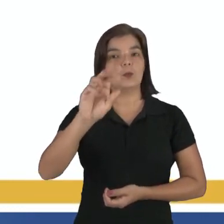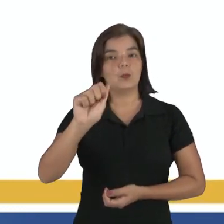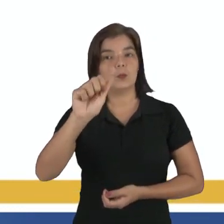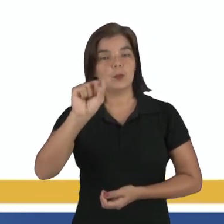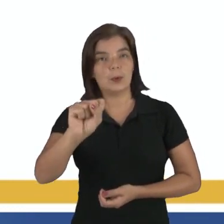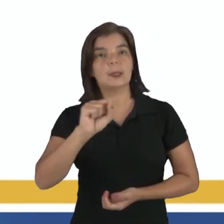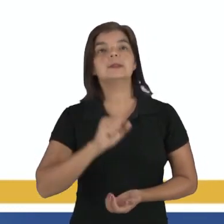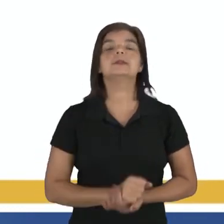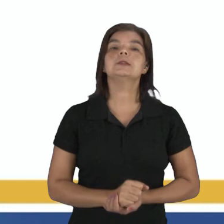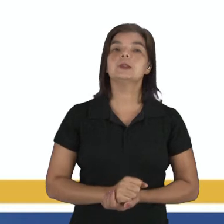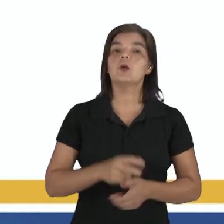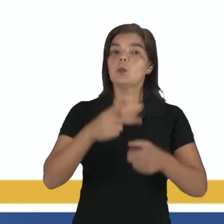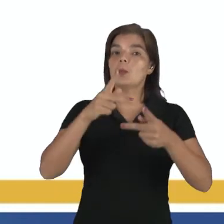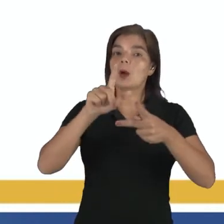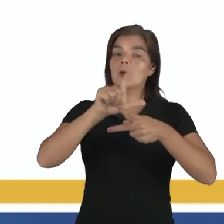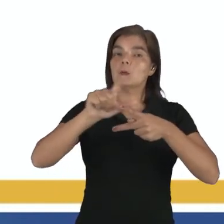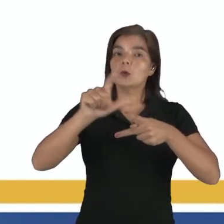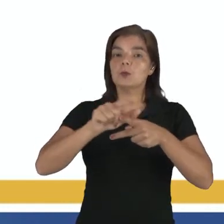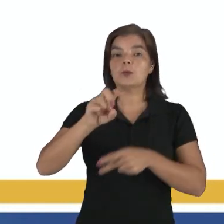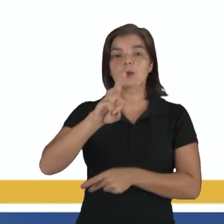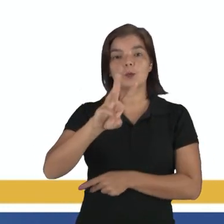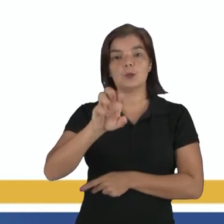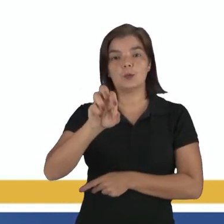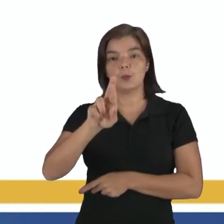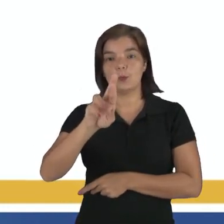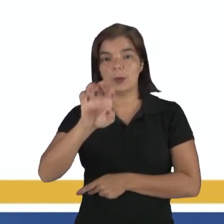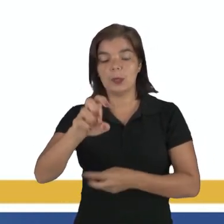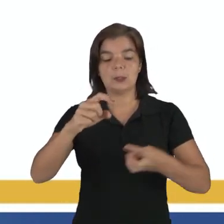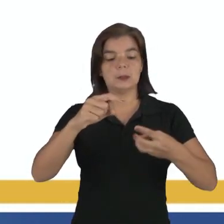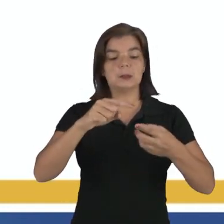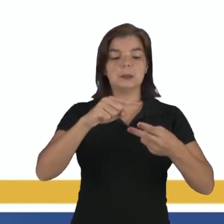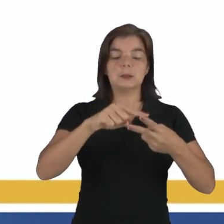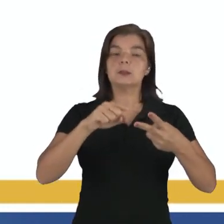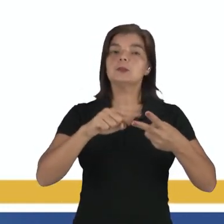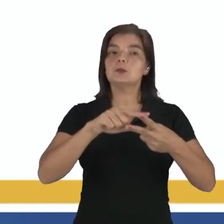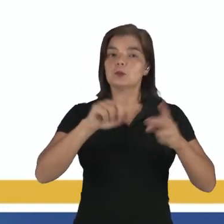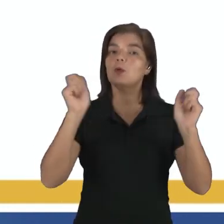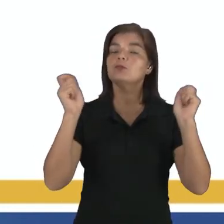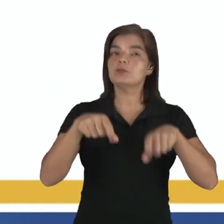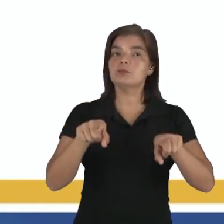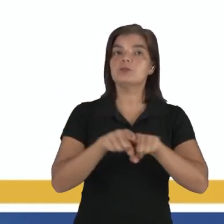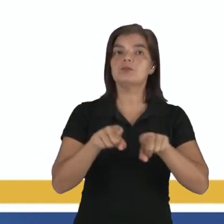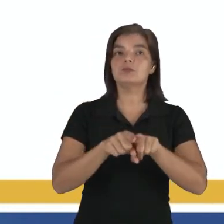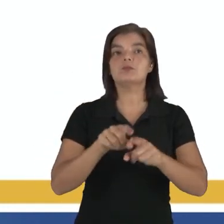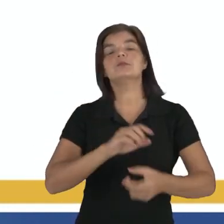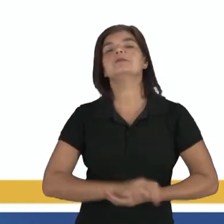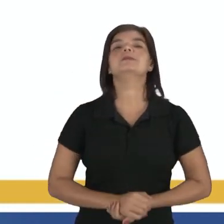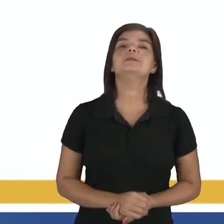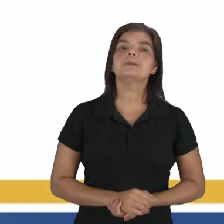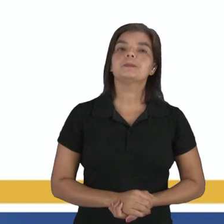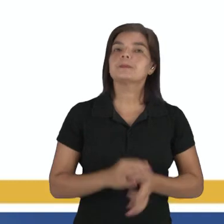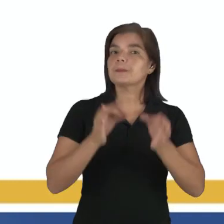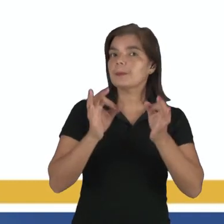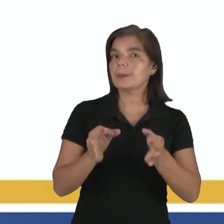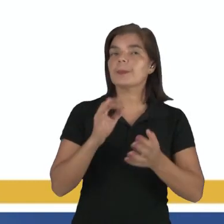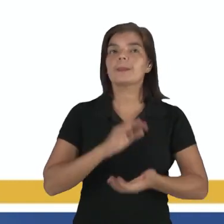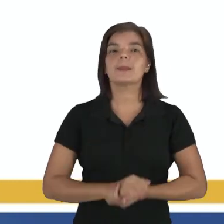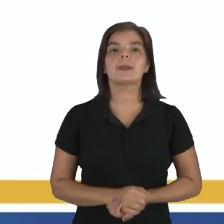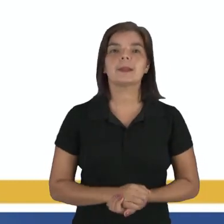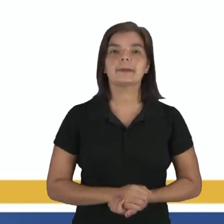plural, you, we e they vai ser o were. Então, para o verbo to be tem duas conjugações possíveis, que é o was ou o were.